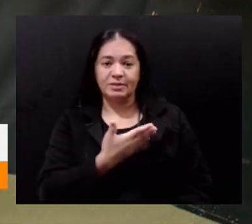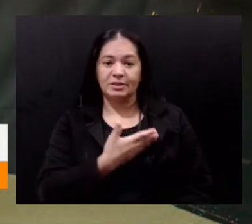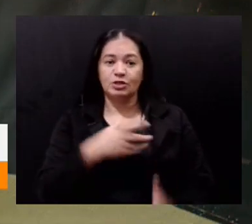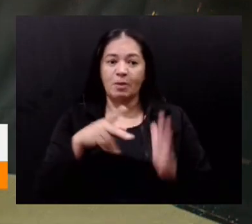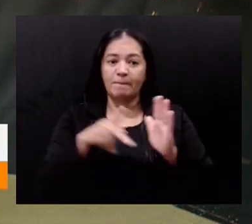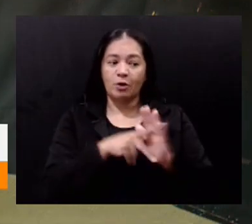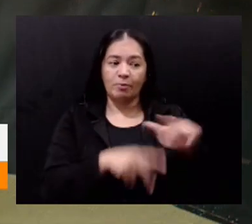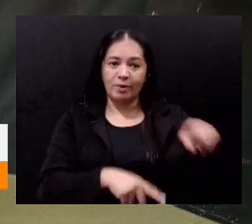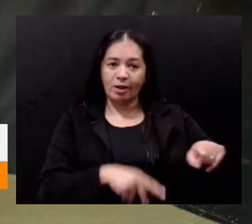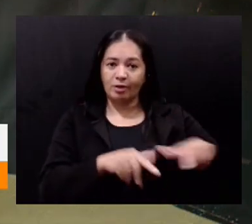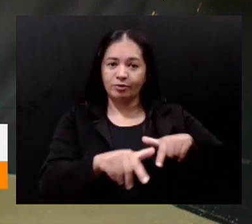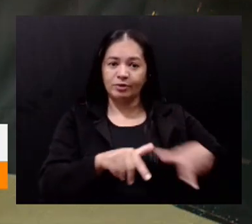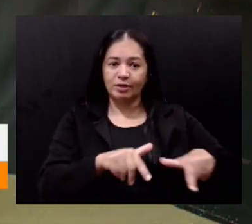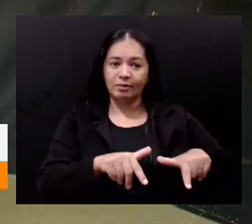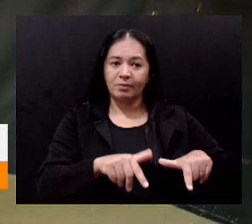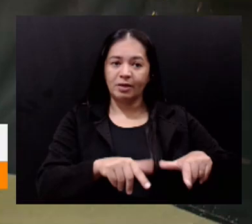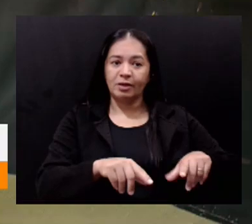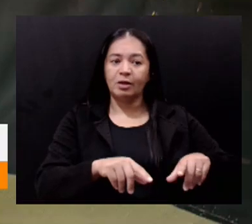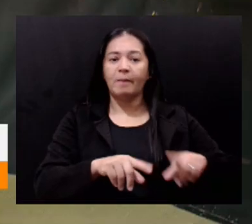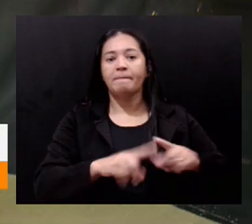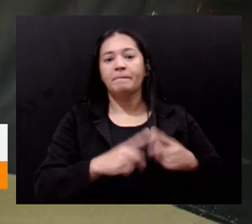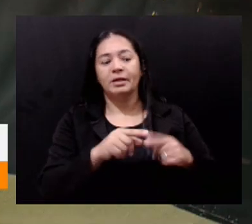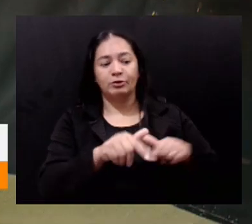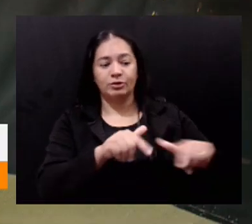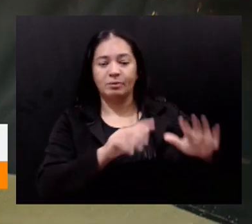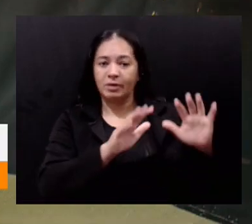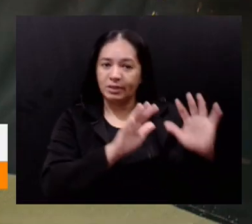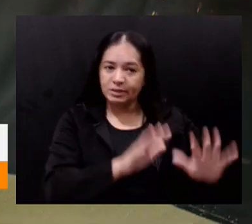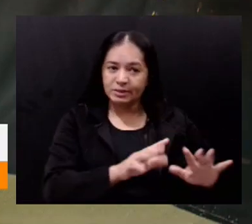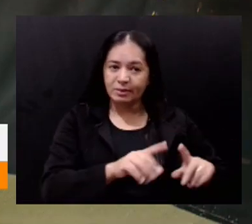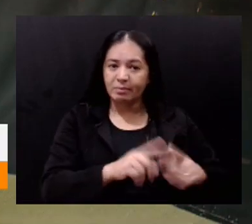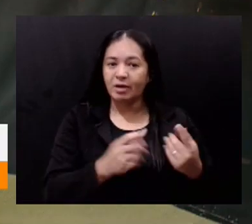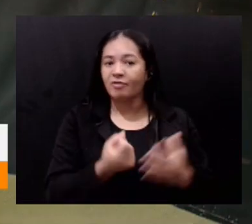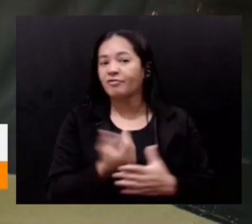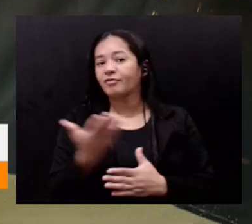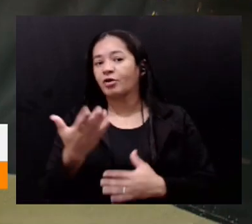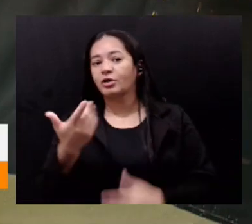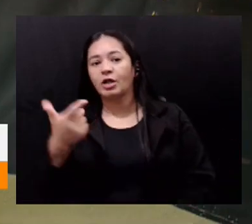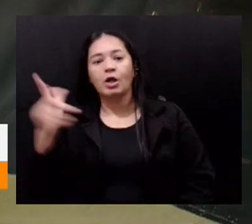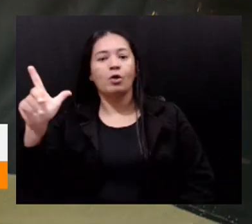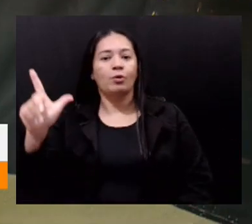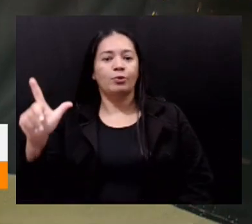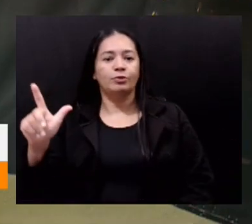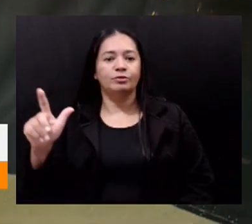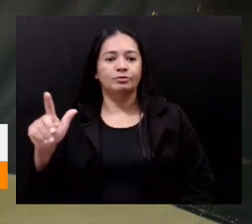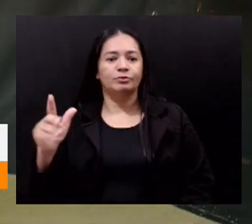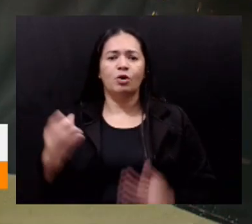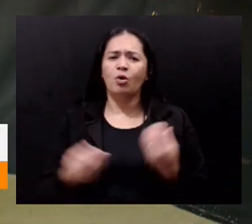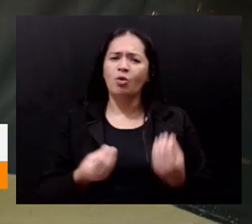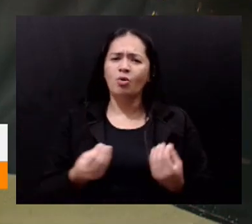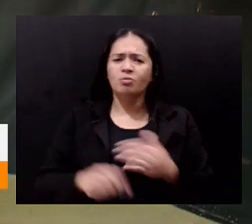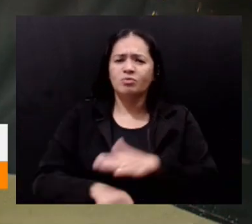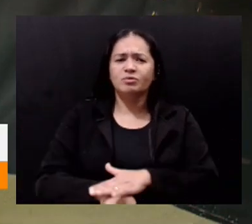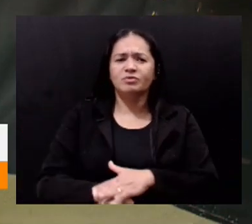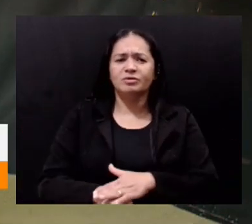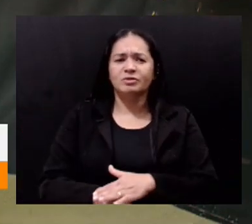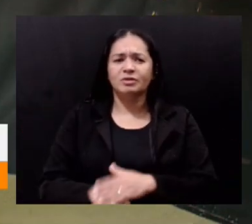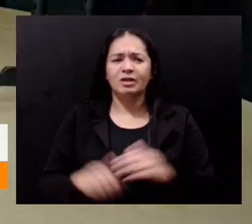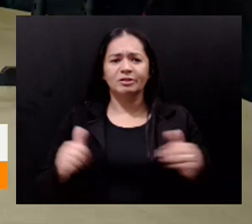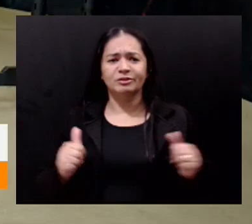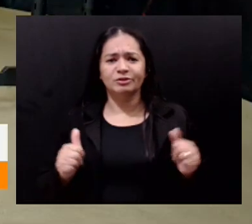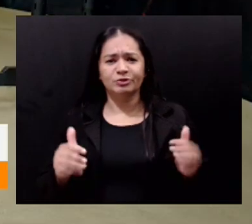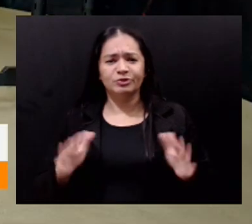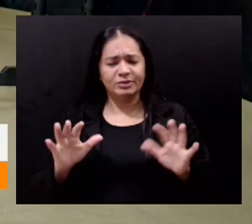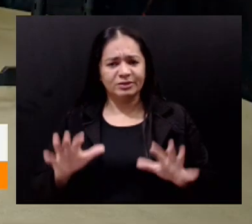uma coisa e fora dali é outra. Isso existe mesmo? Ou como é que faz? Como é que age nessa situação? Ela